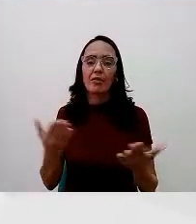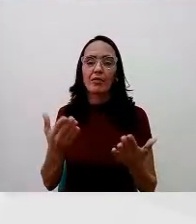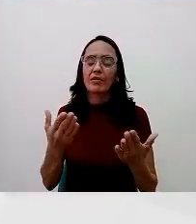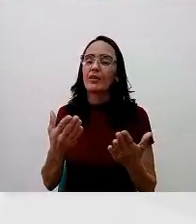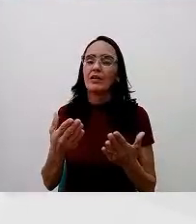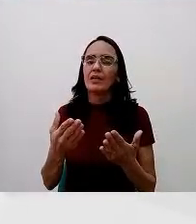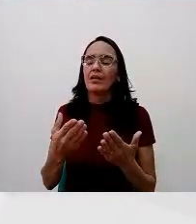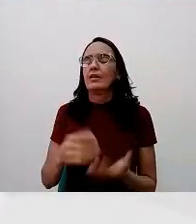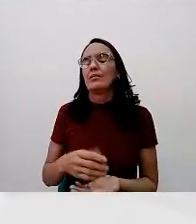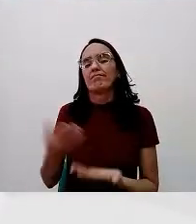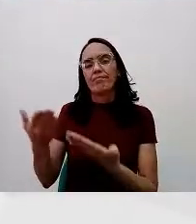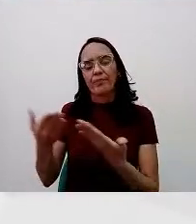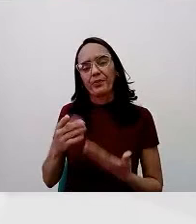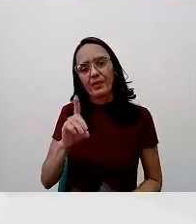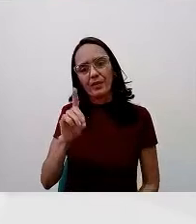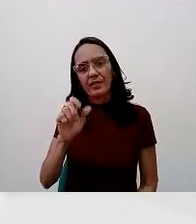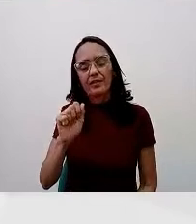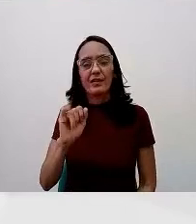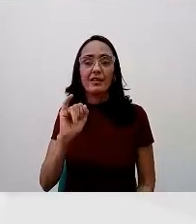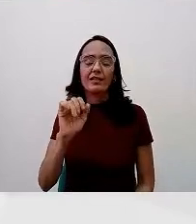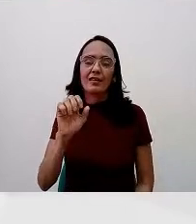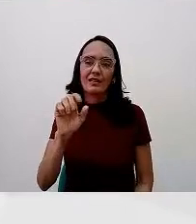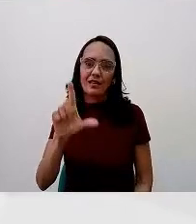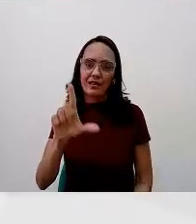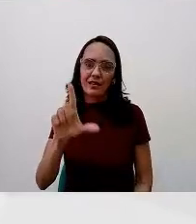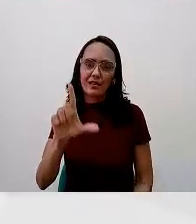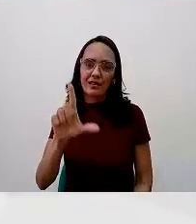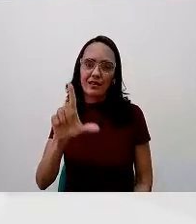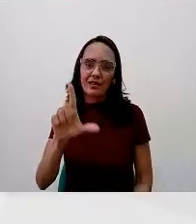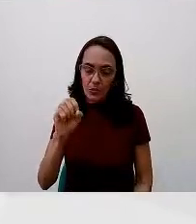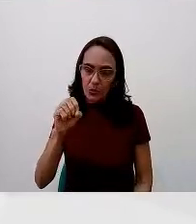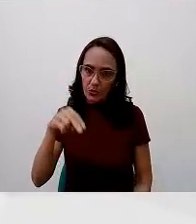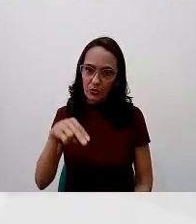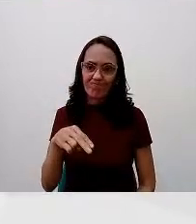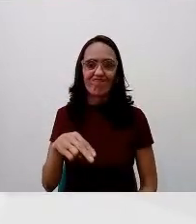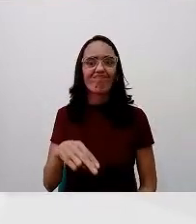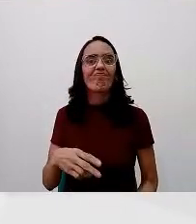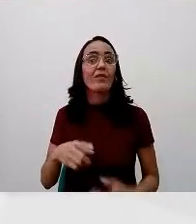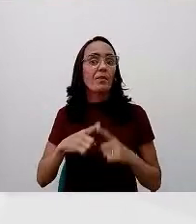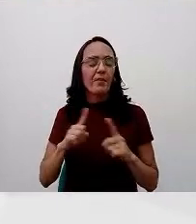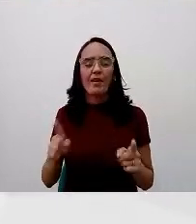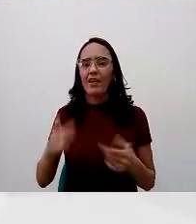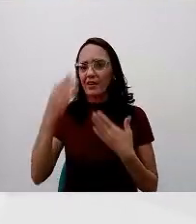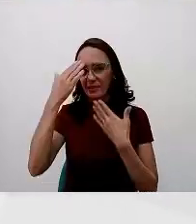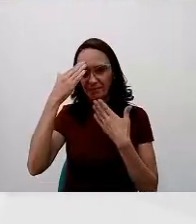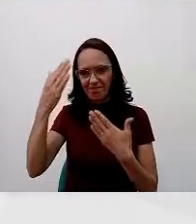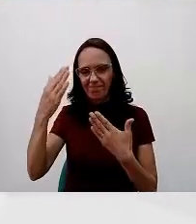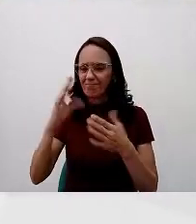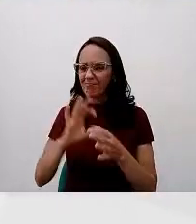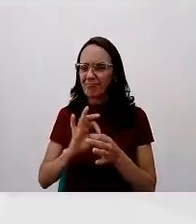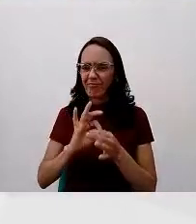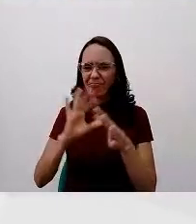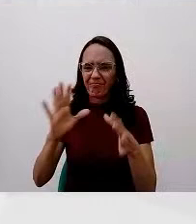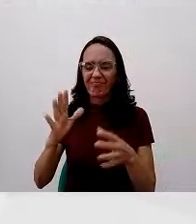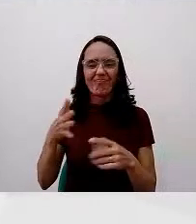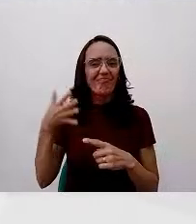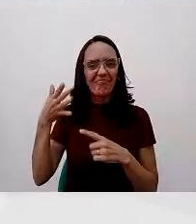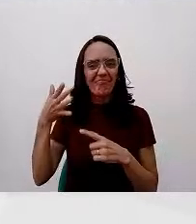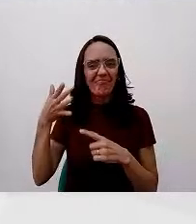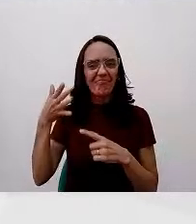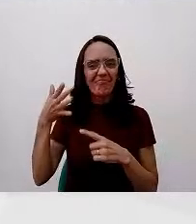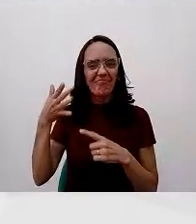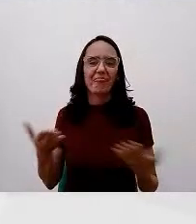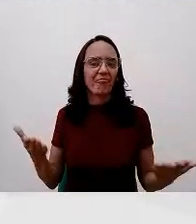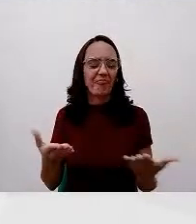mas desde o momento eu gostaria de agradecer a sua disponibilidade, professor, tá, por ter nos dado essa